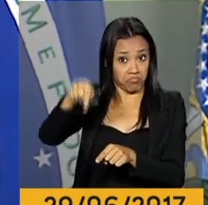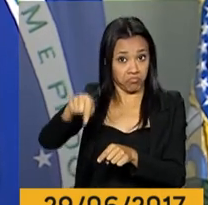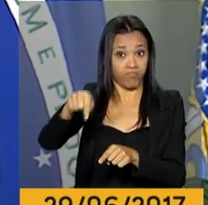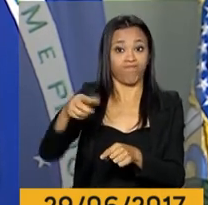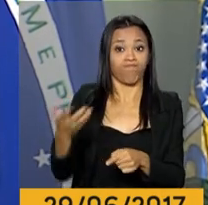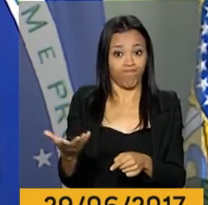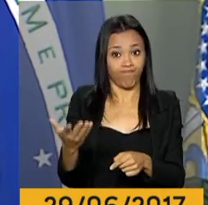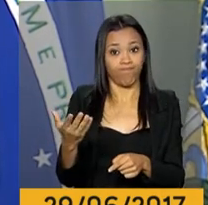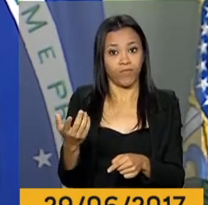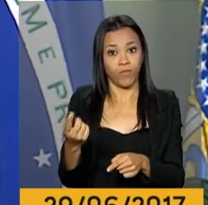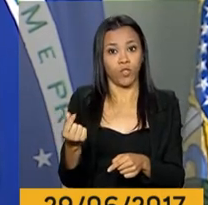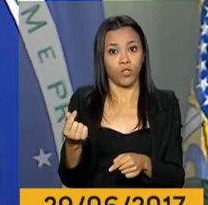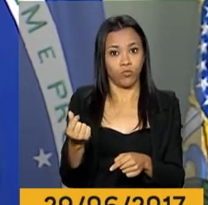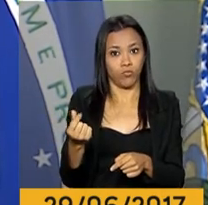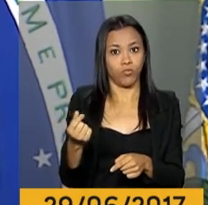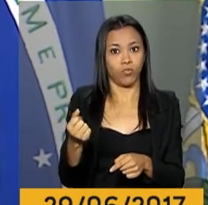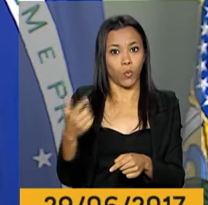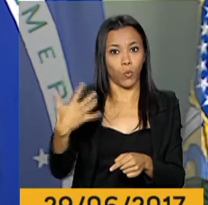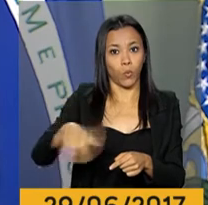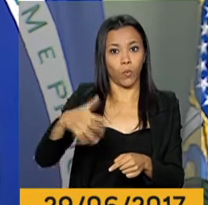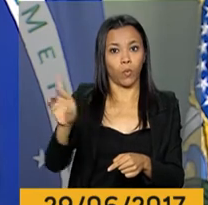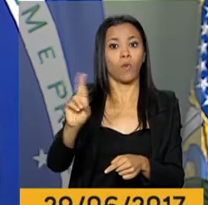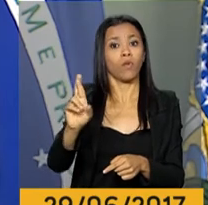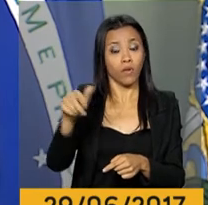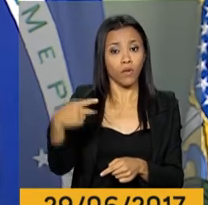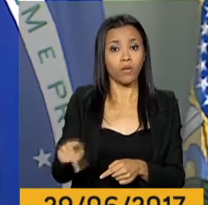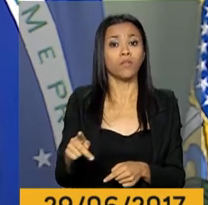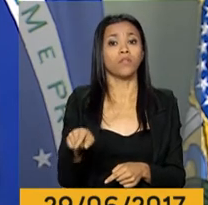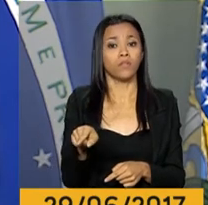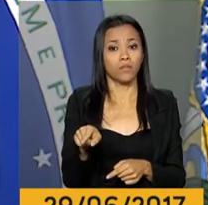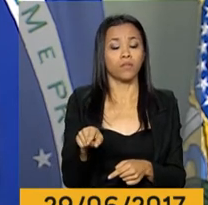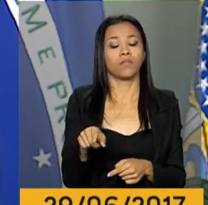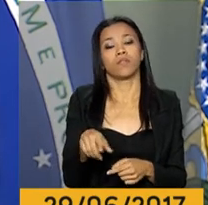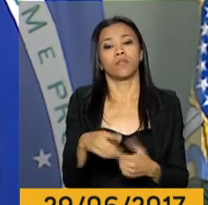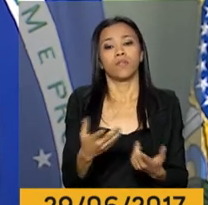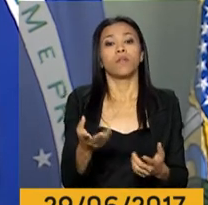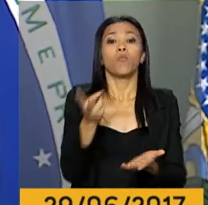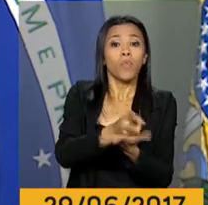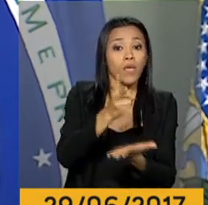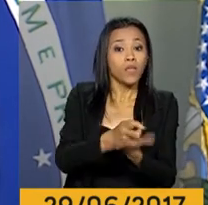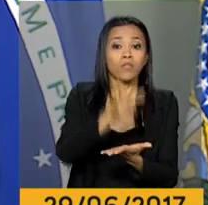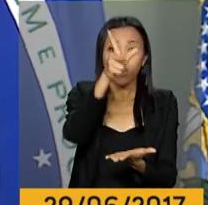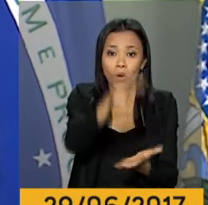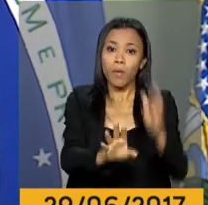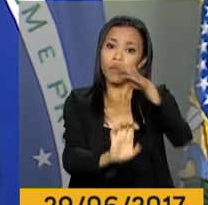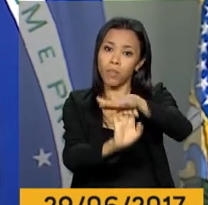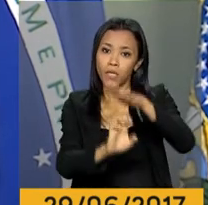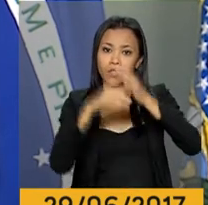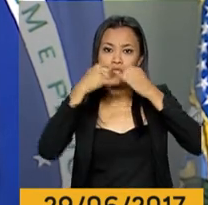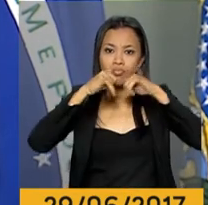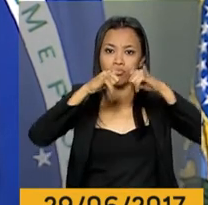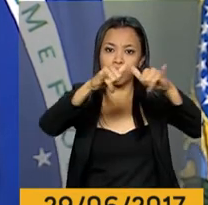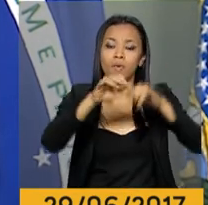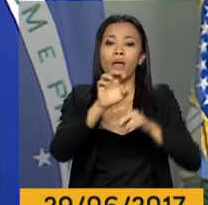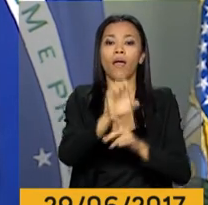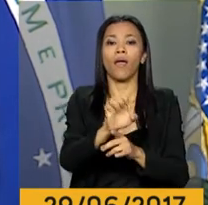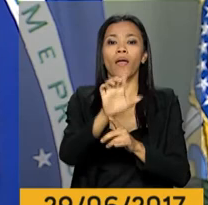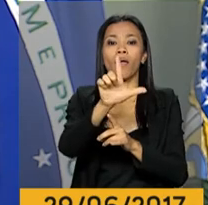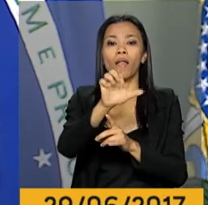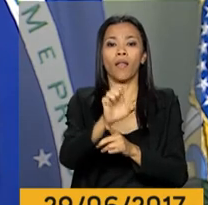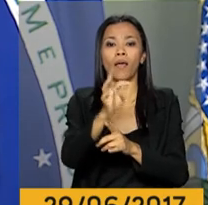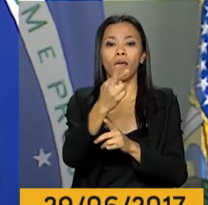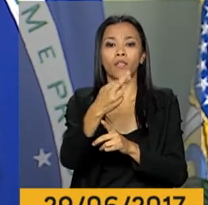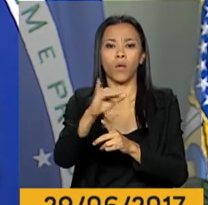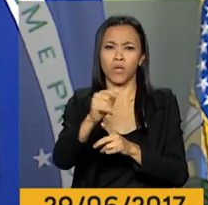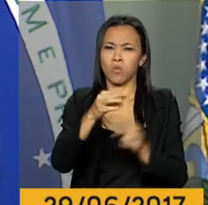reais portanto o mesmo aconteceu com mais de 3 milhões